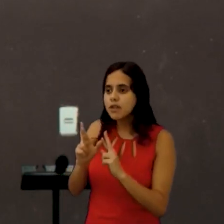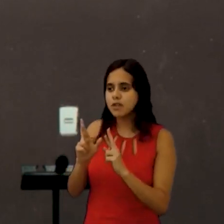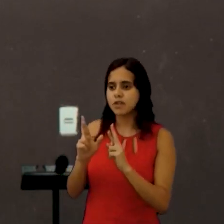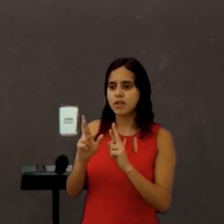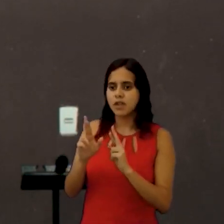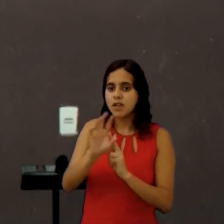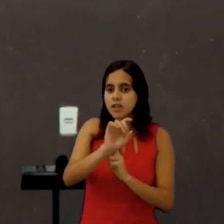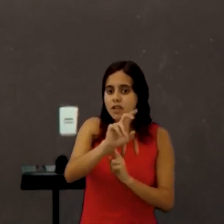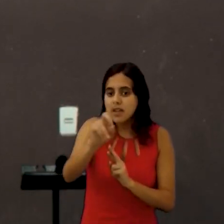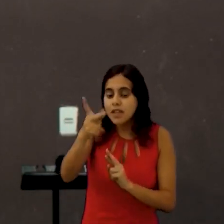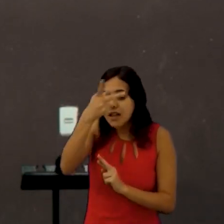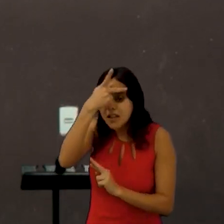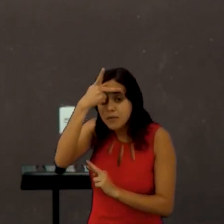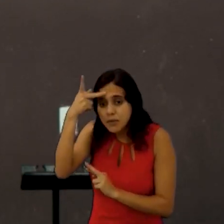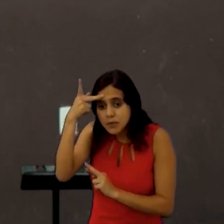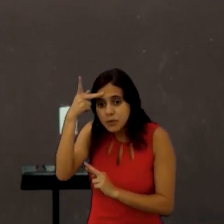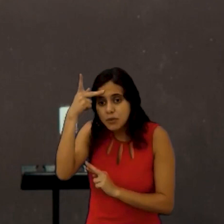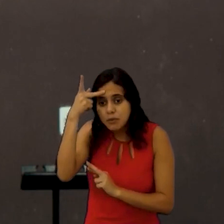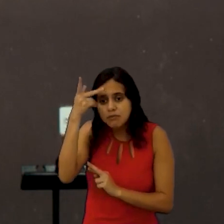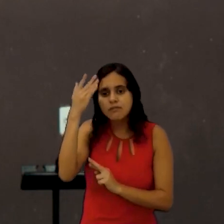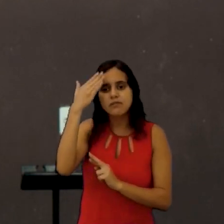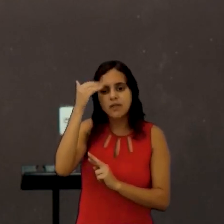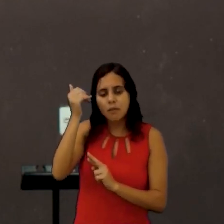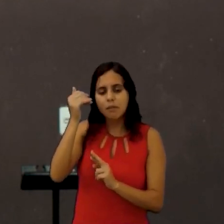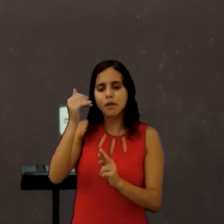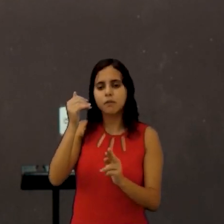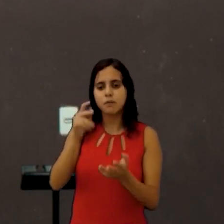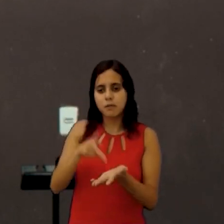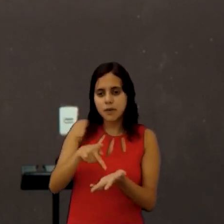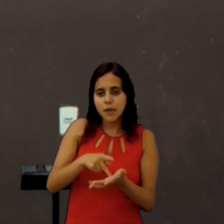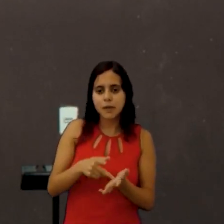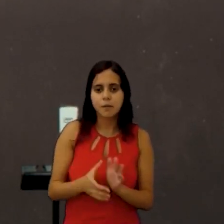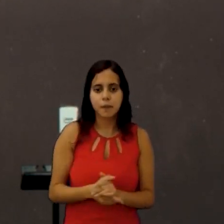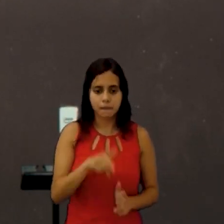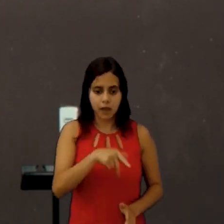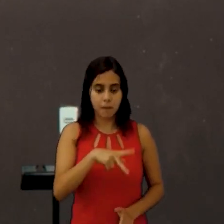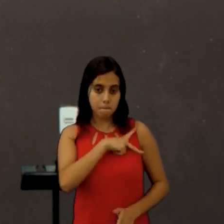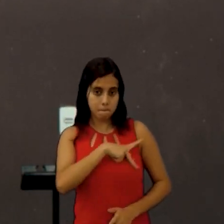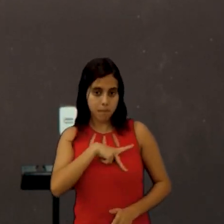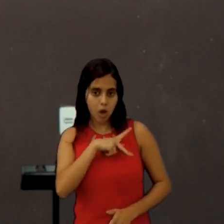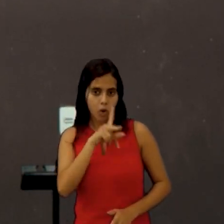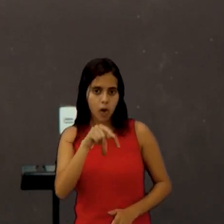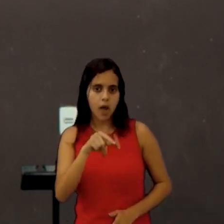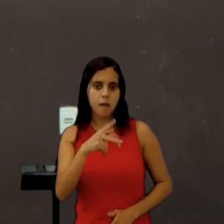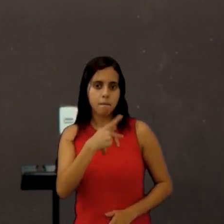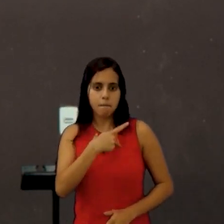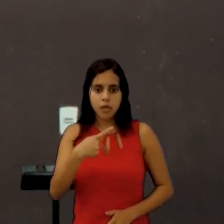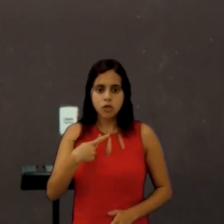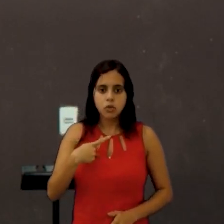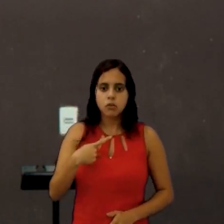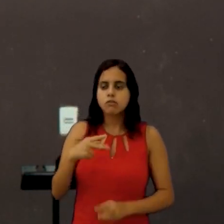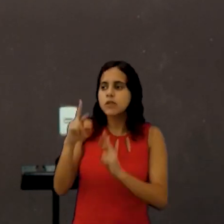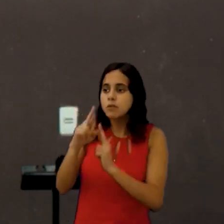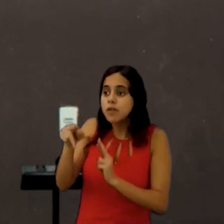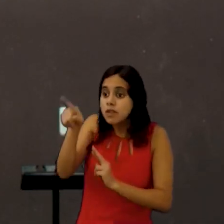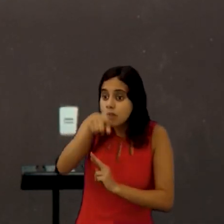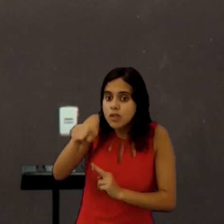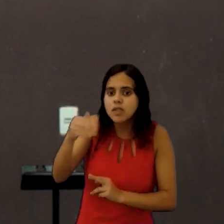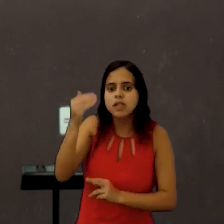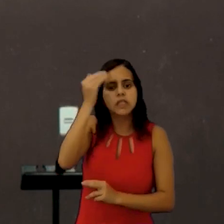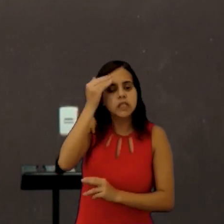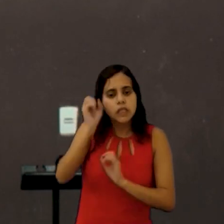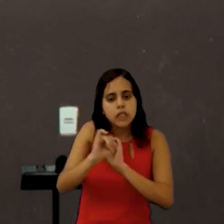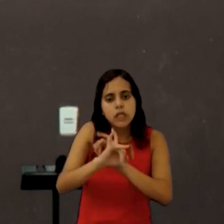reconhecidos na consciência de vocês. E aqui o apóstolo Paulo está falando como pastor, ele está dizendo, eu espero que vocês também reconheçam o que eu